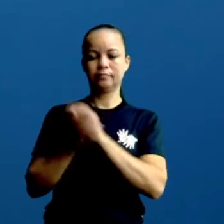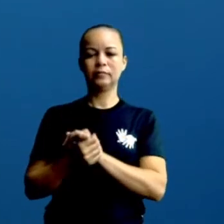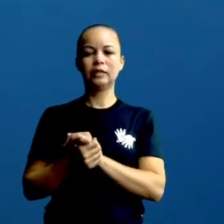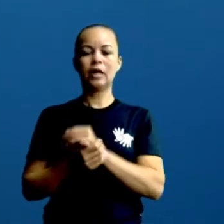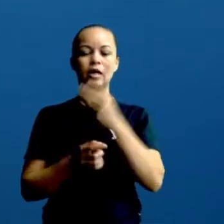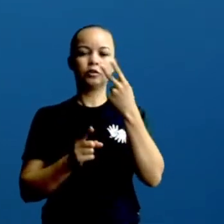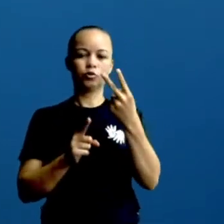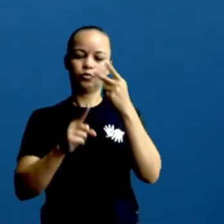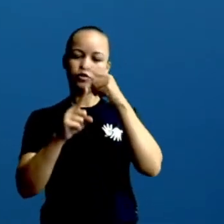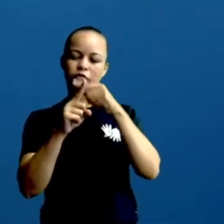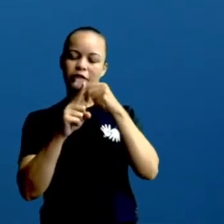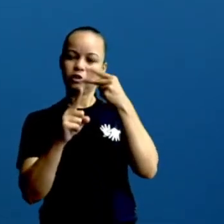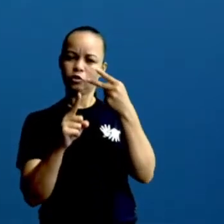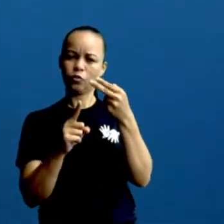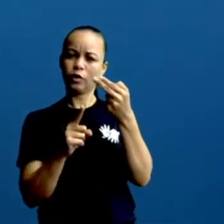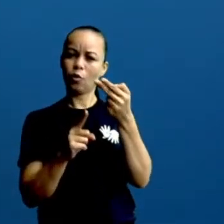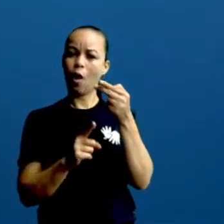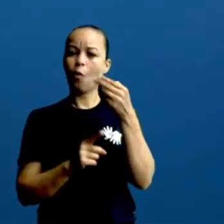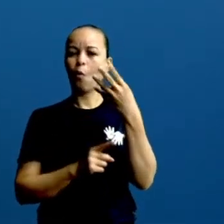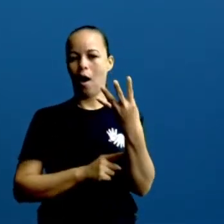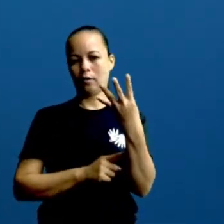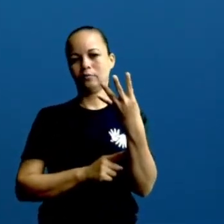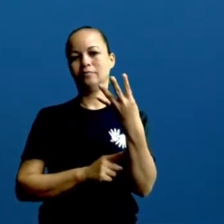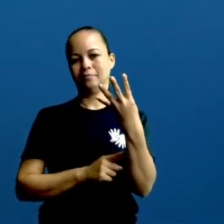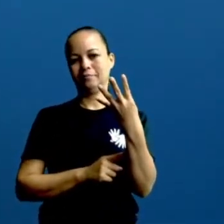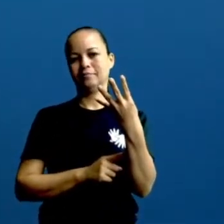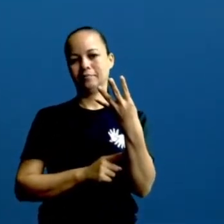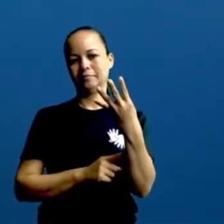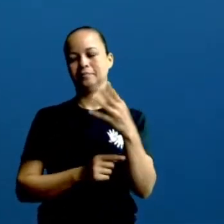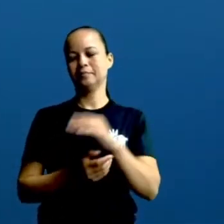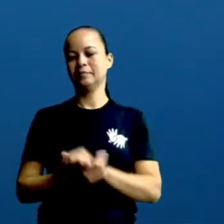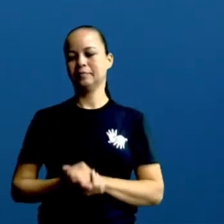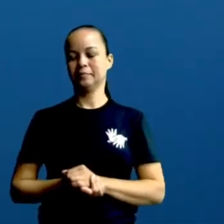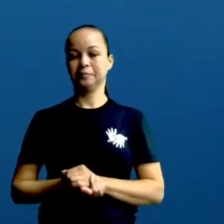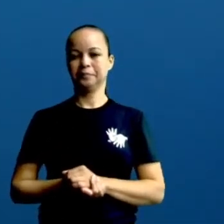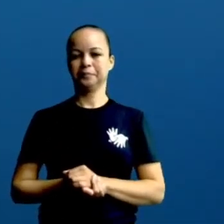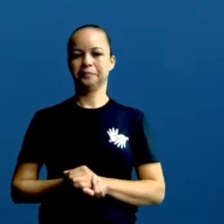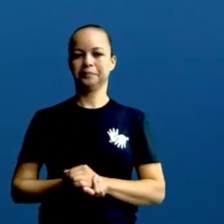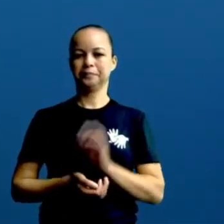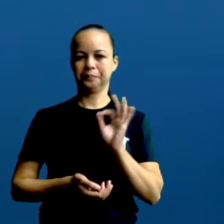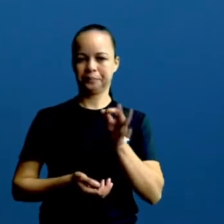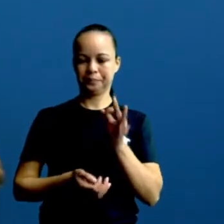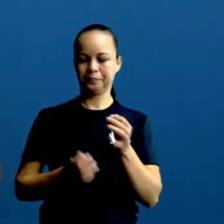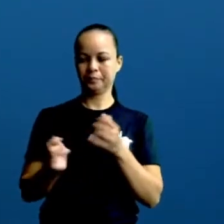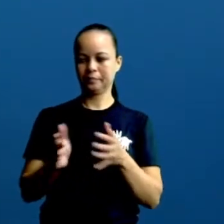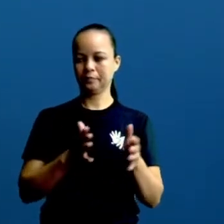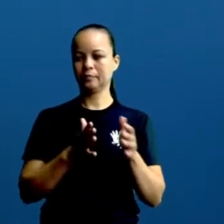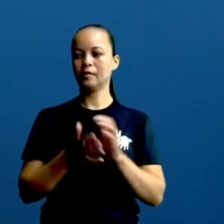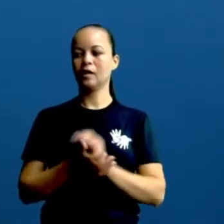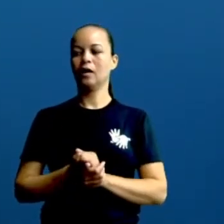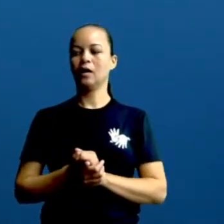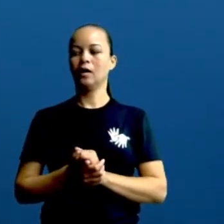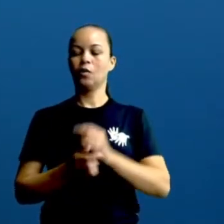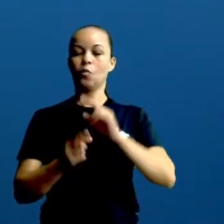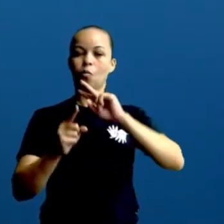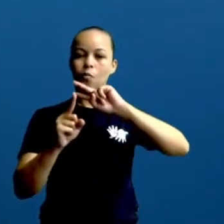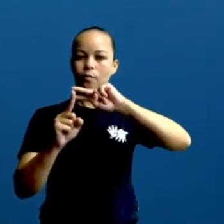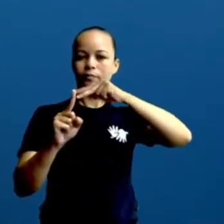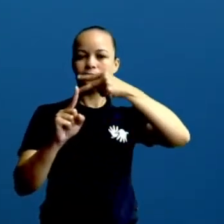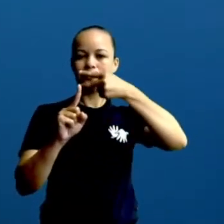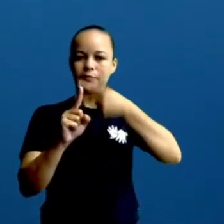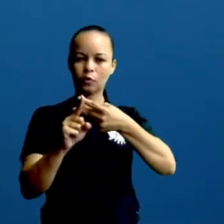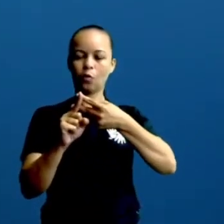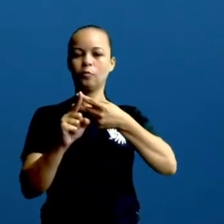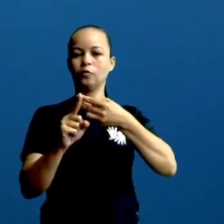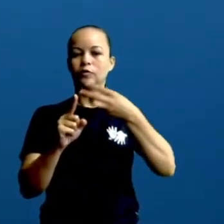duas vezes 24 certo vamos lá é o dobro